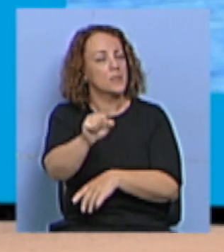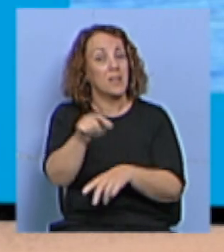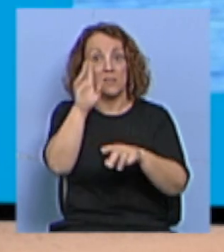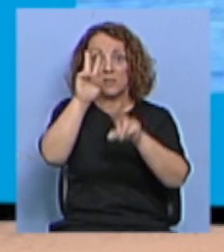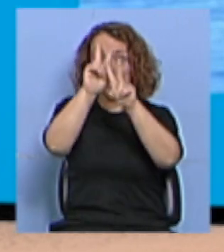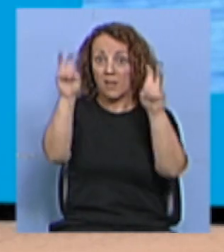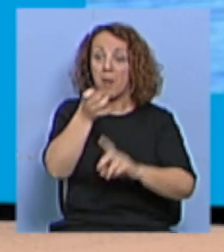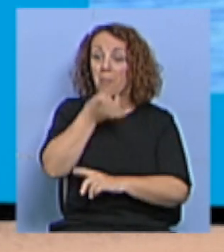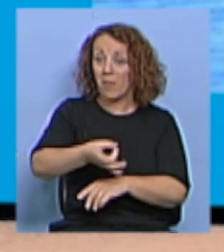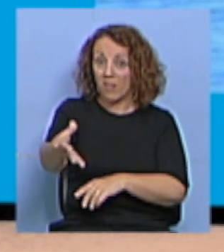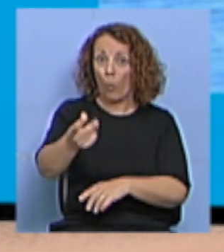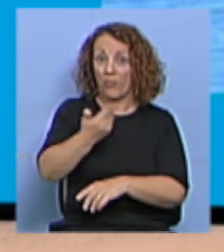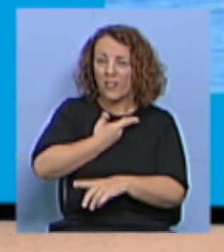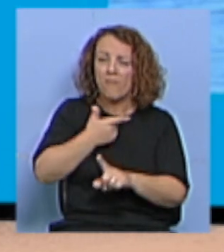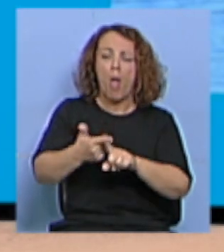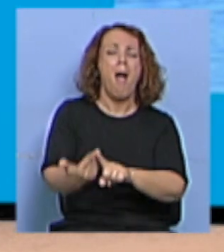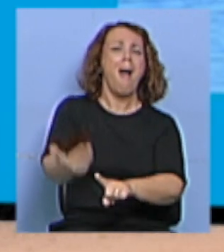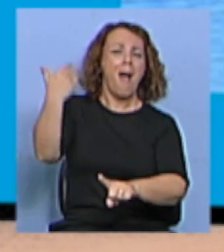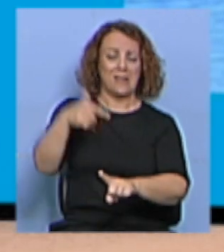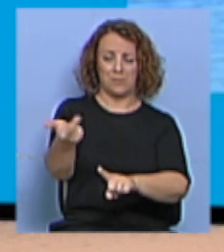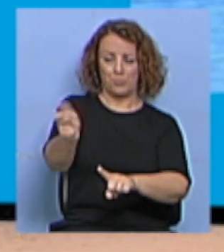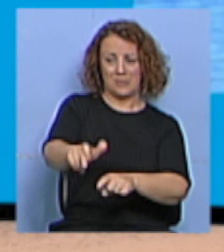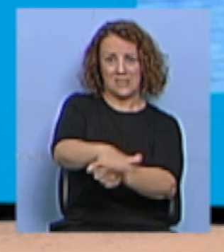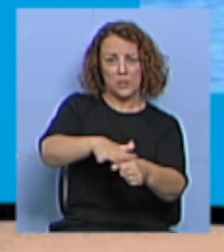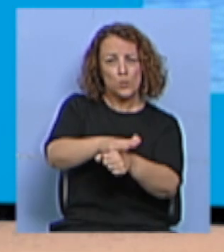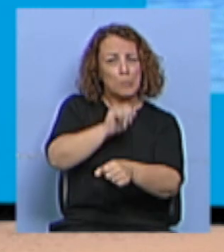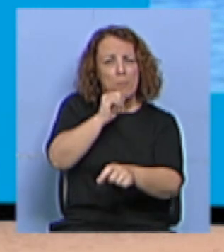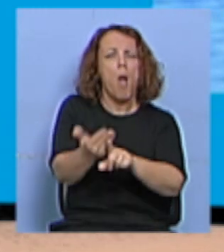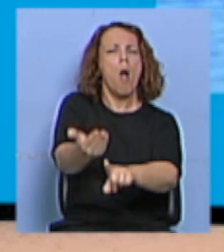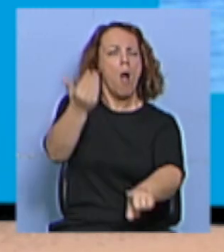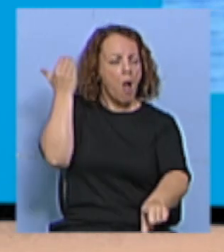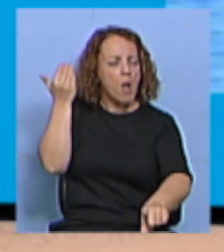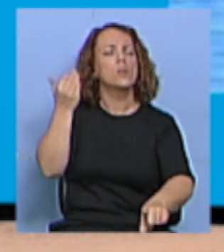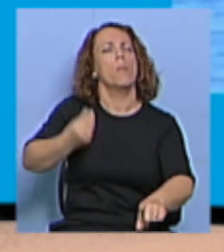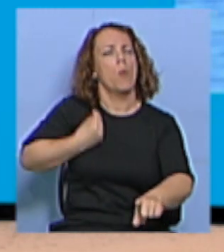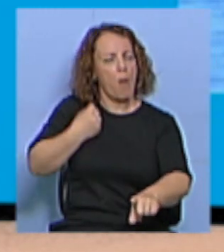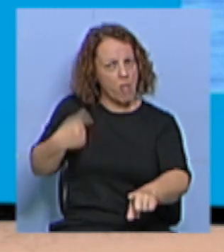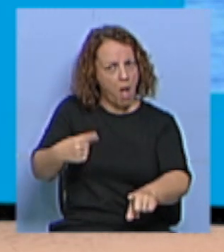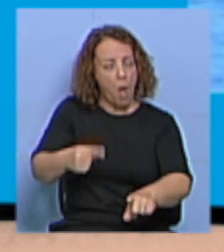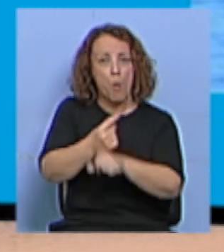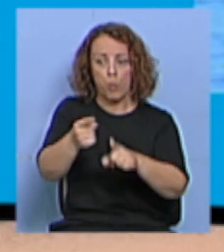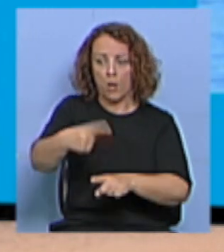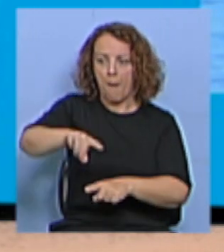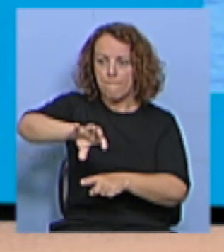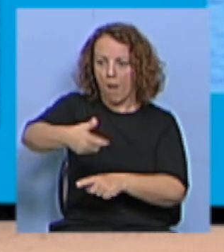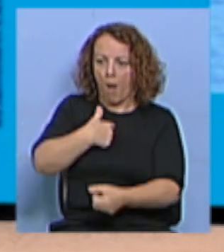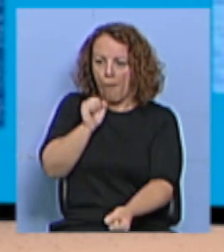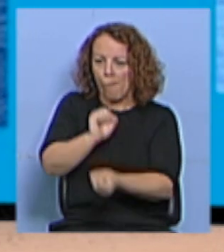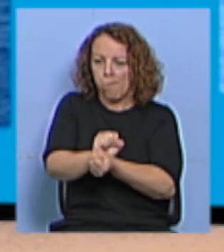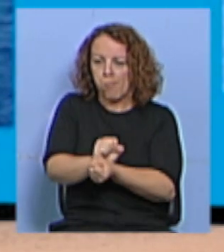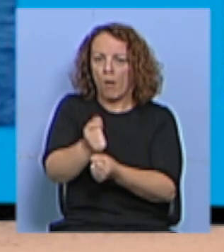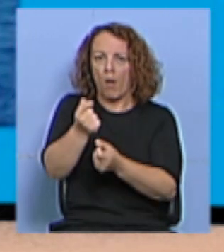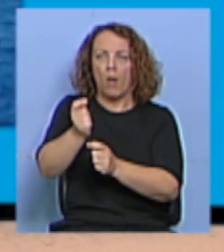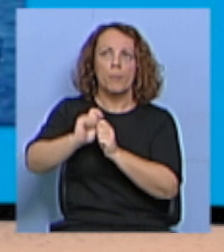era necessário antes desta crise e agora ainda mais, porque quando estes Estados estão presos a pagar dívida, não podem investir nas